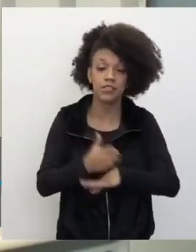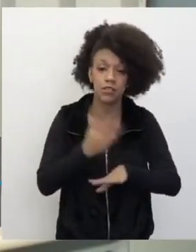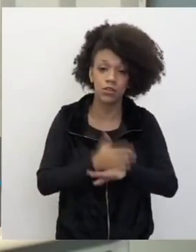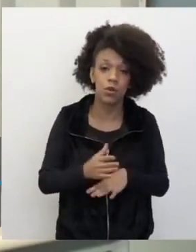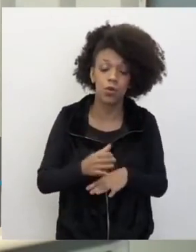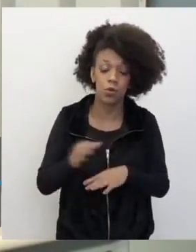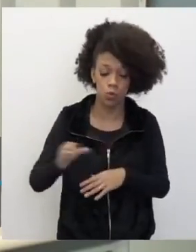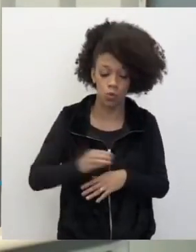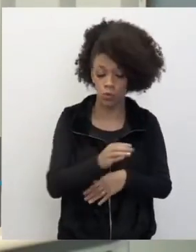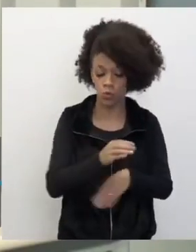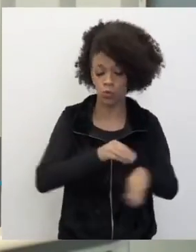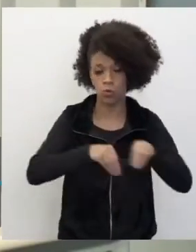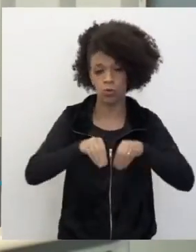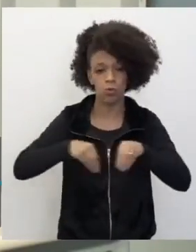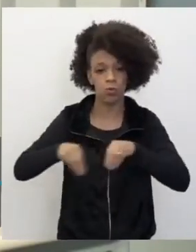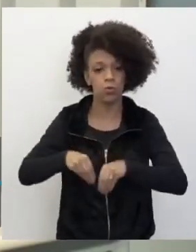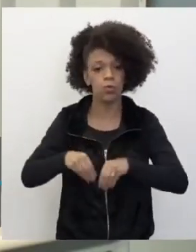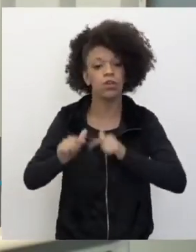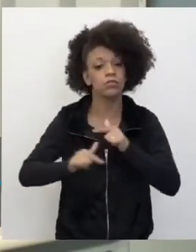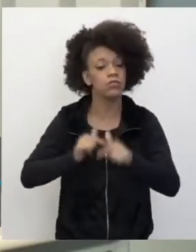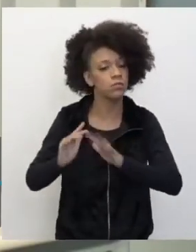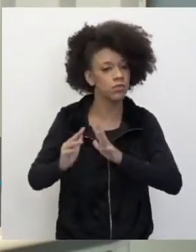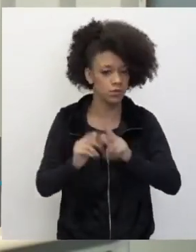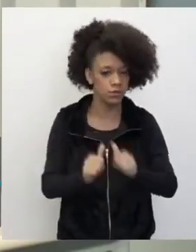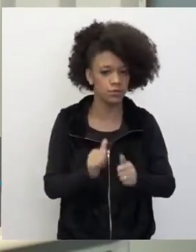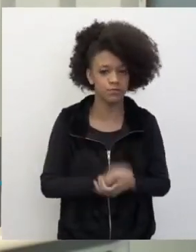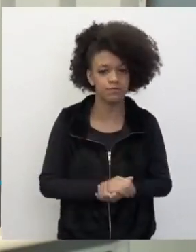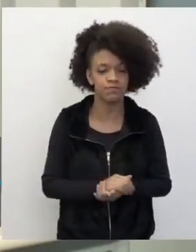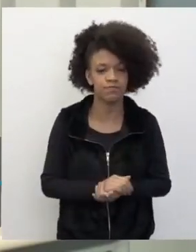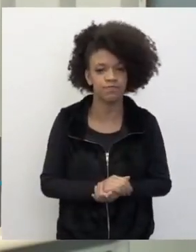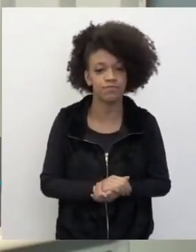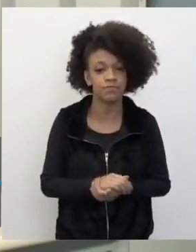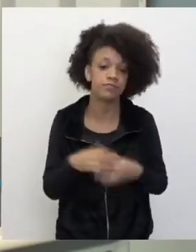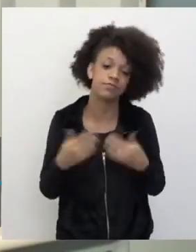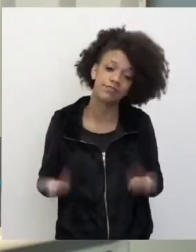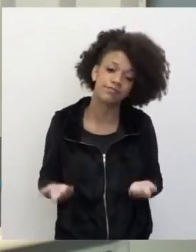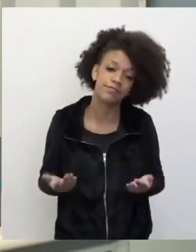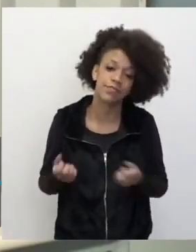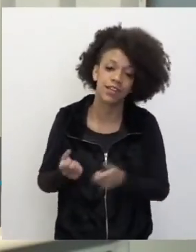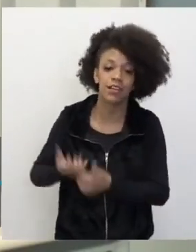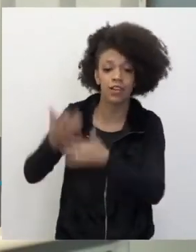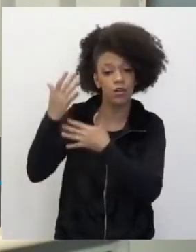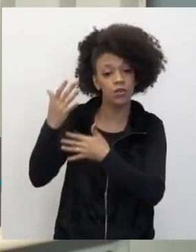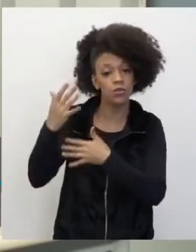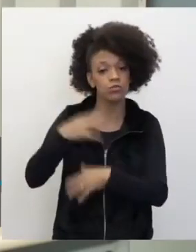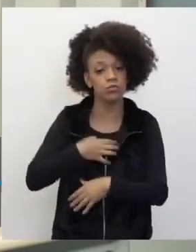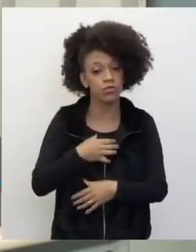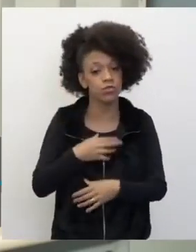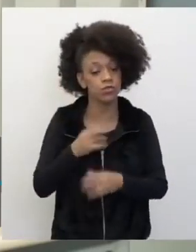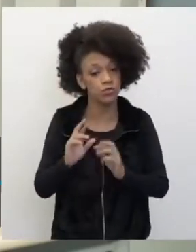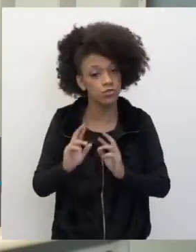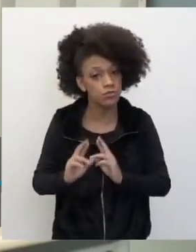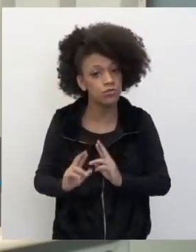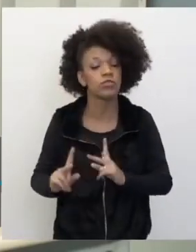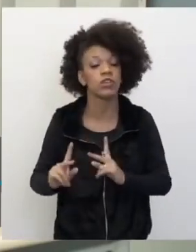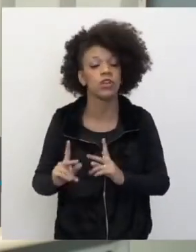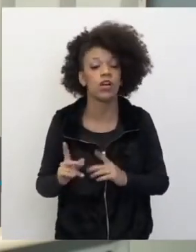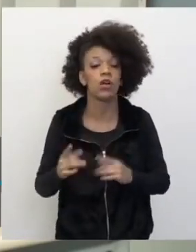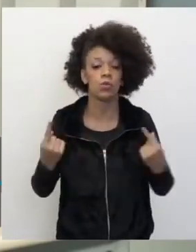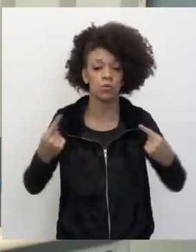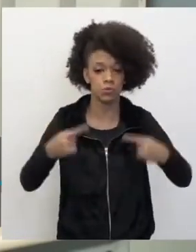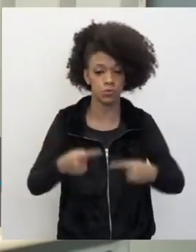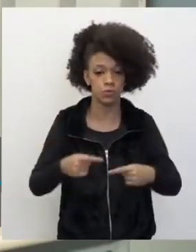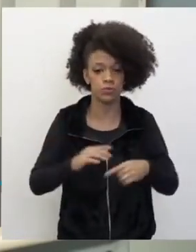com coordenação motora, trabalha com tudo, tá, turma? Bom, apesar do chat estar de uma forma diferente, eu ainda continuo com os meus desafios.